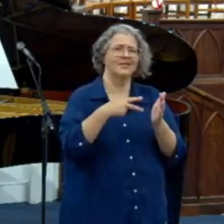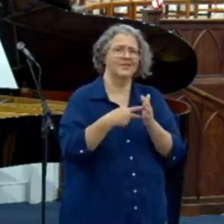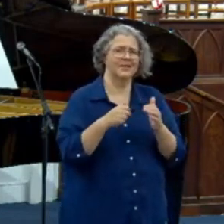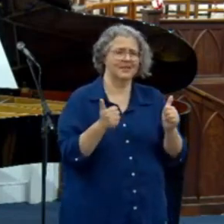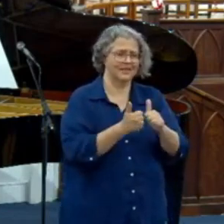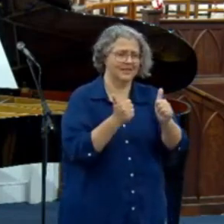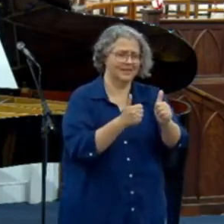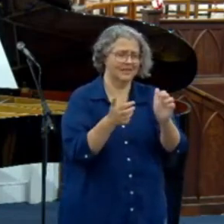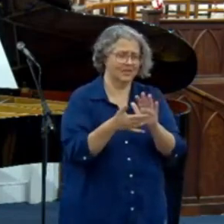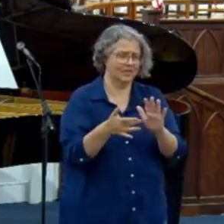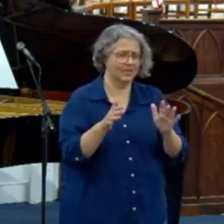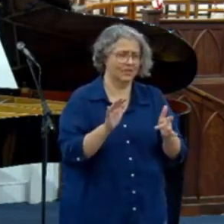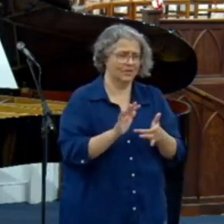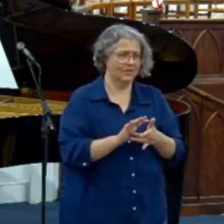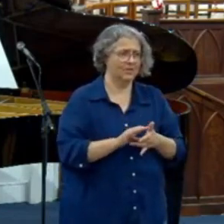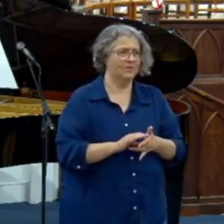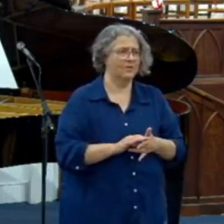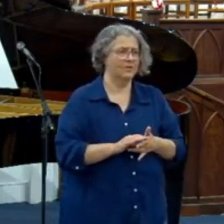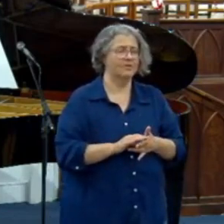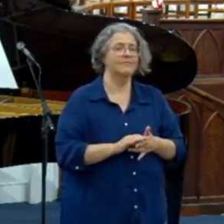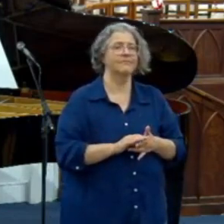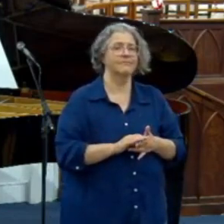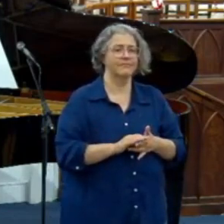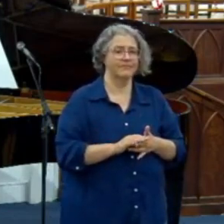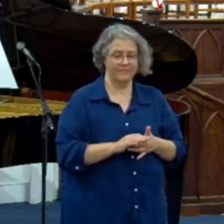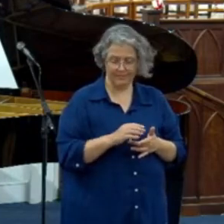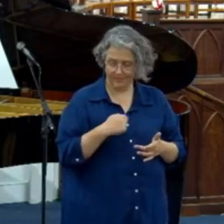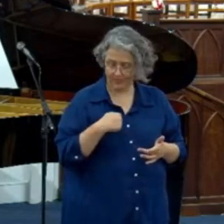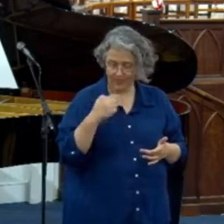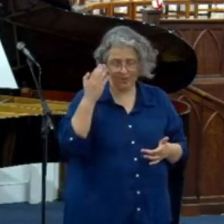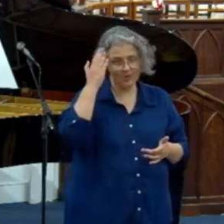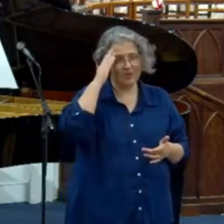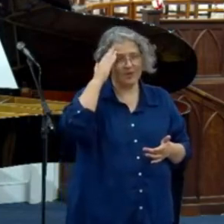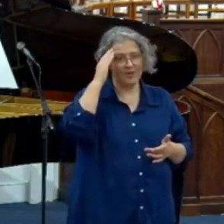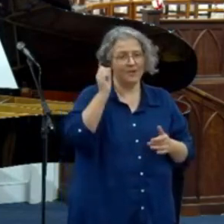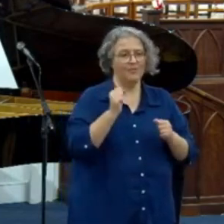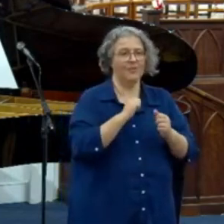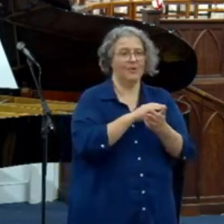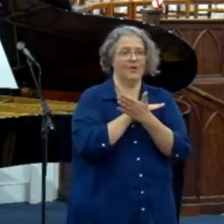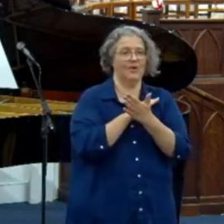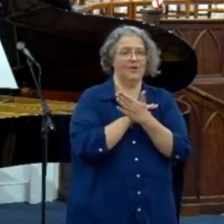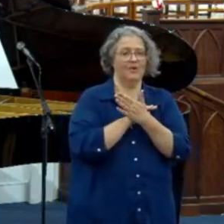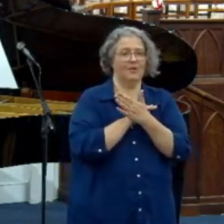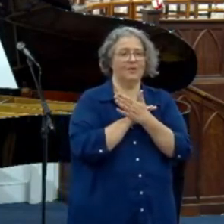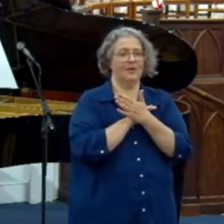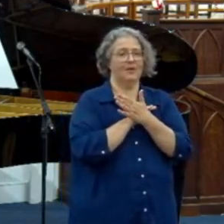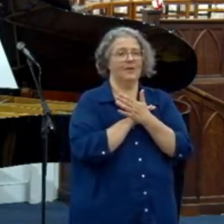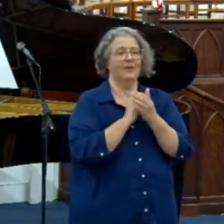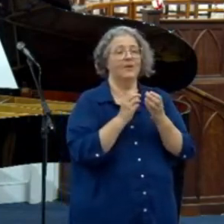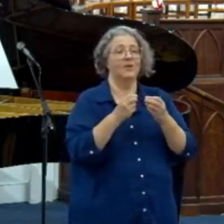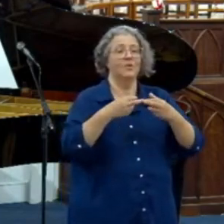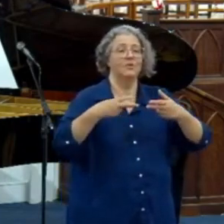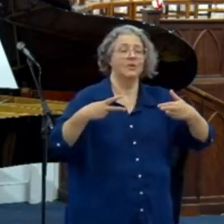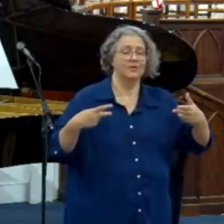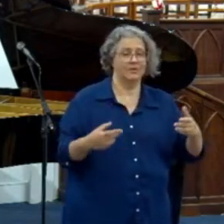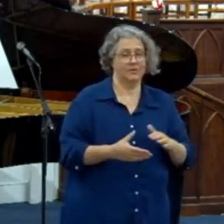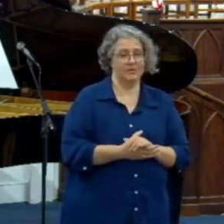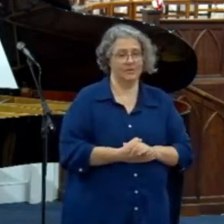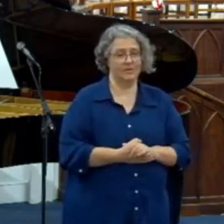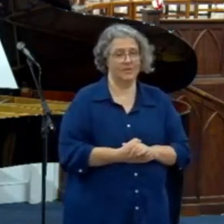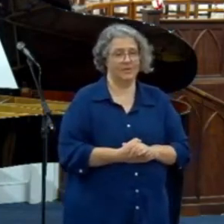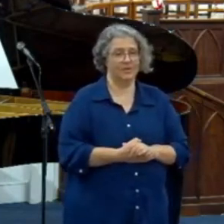então? Essa é uma passagem que pode nos ajudar, mostrando muitas coisas mais do que